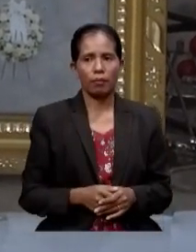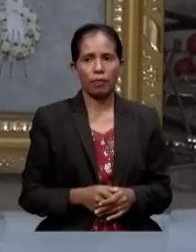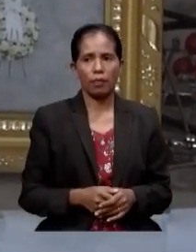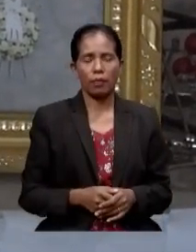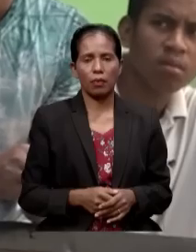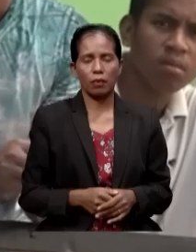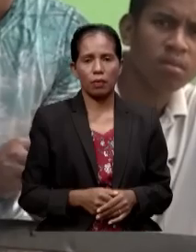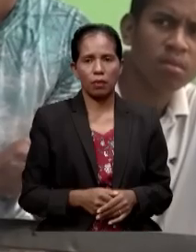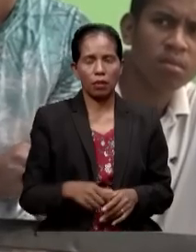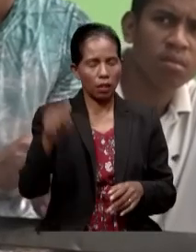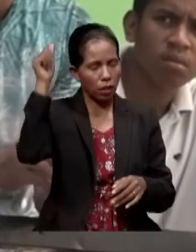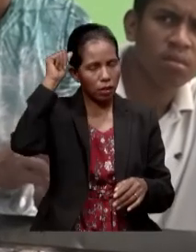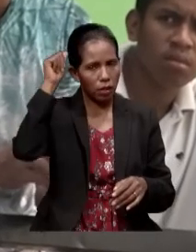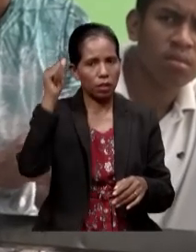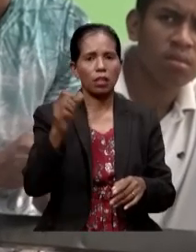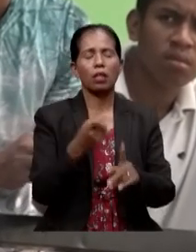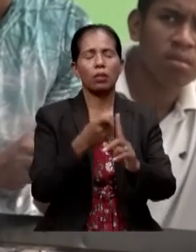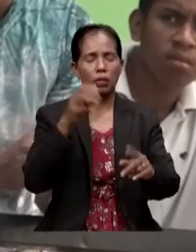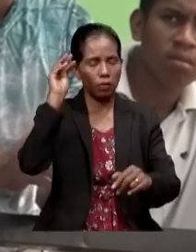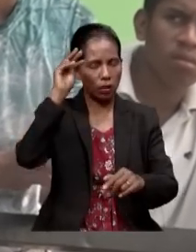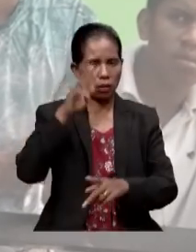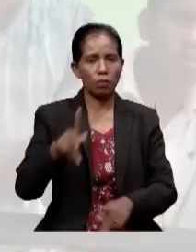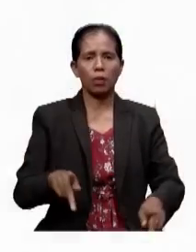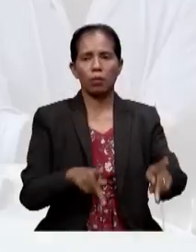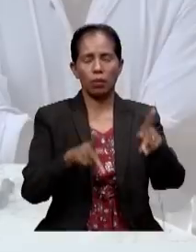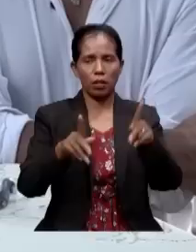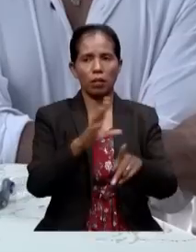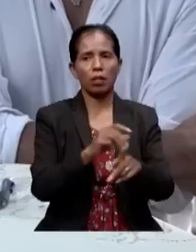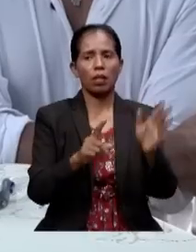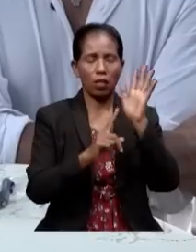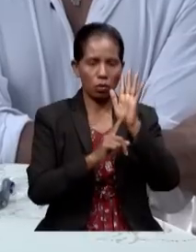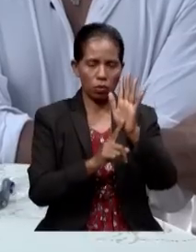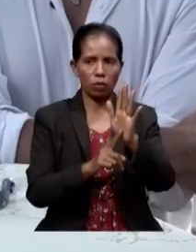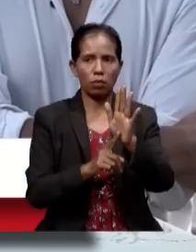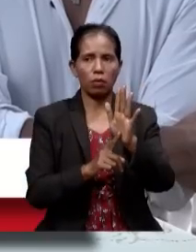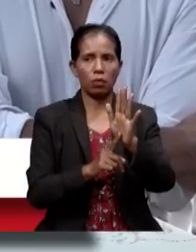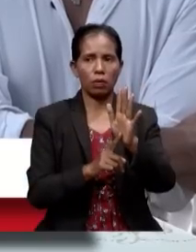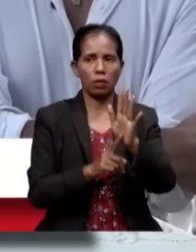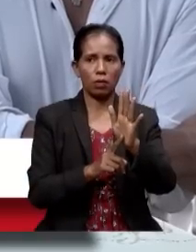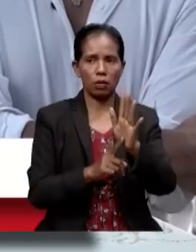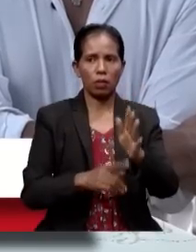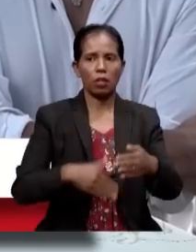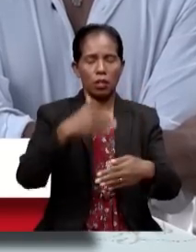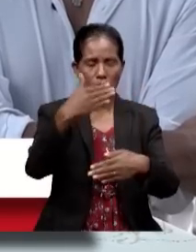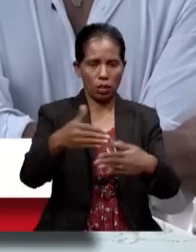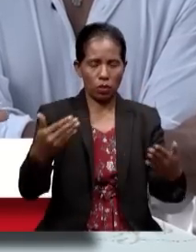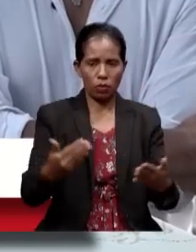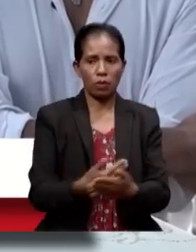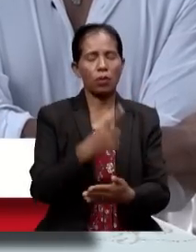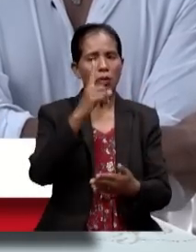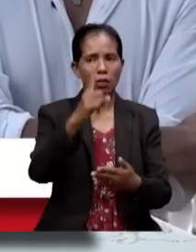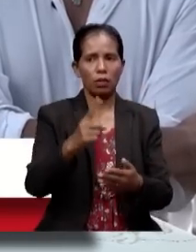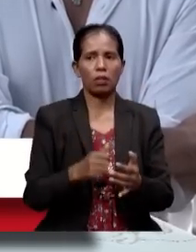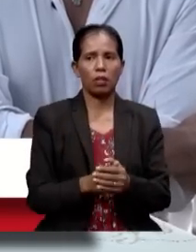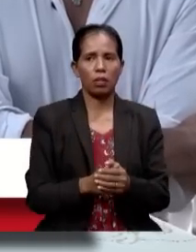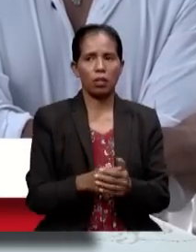vai a interpretação do Ministério Público Linian, a tudo do ni, hakat fongida, vai a sistema